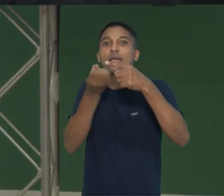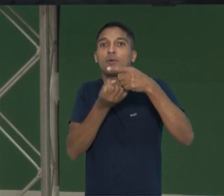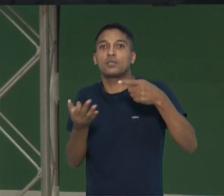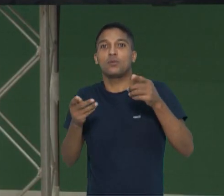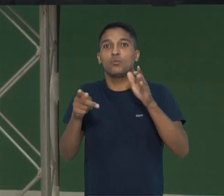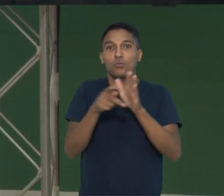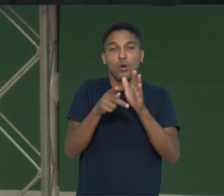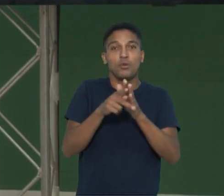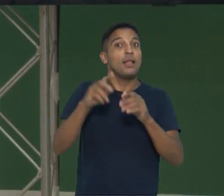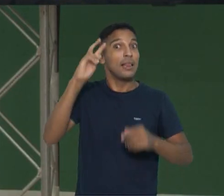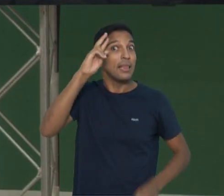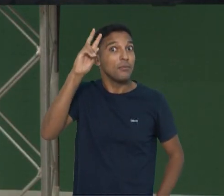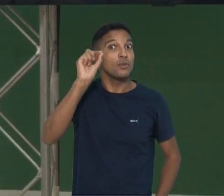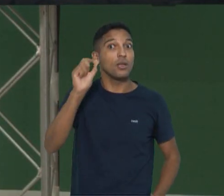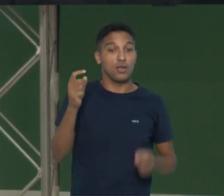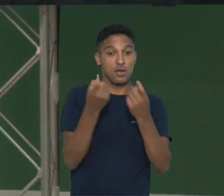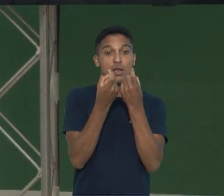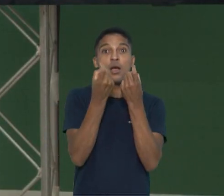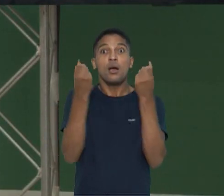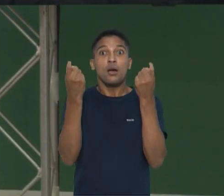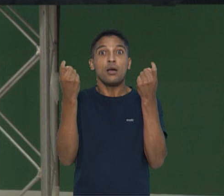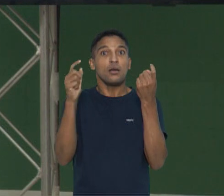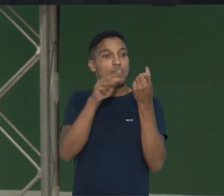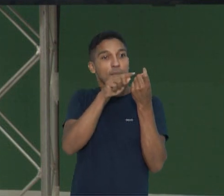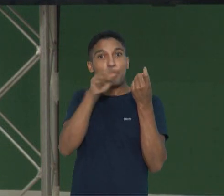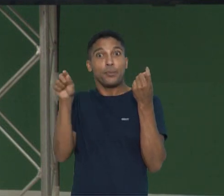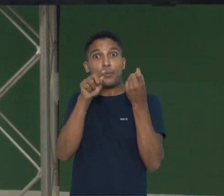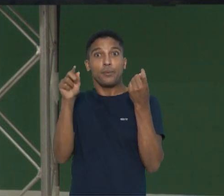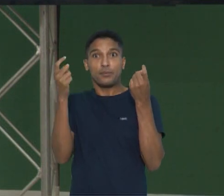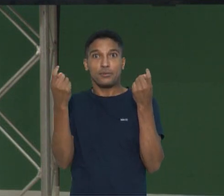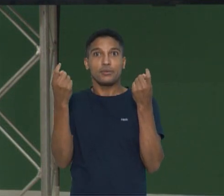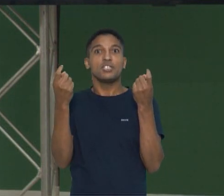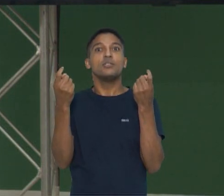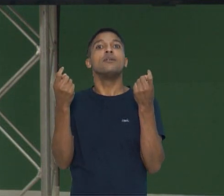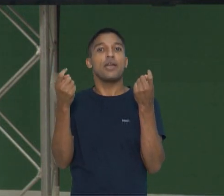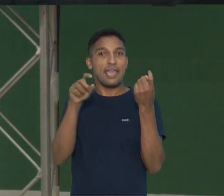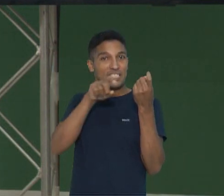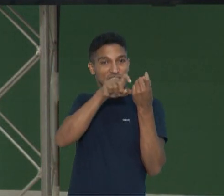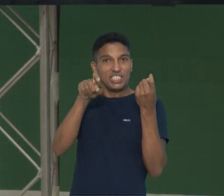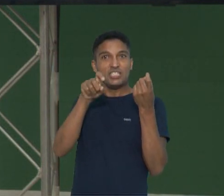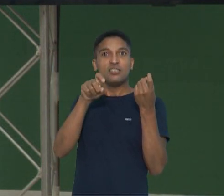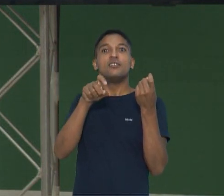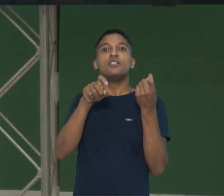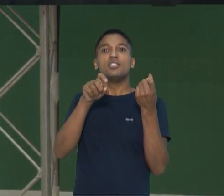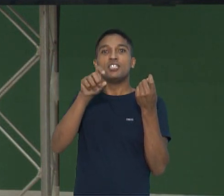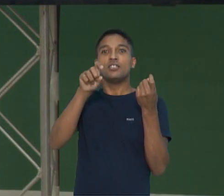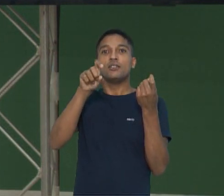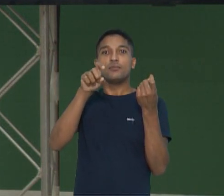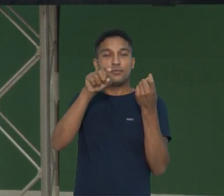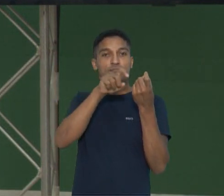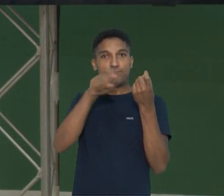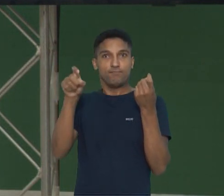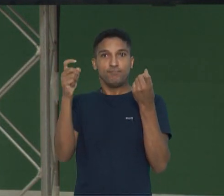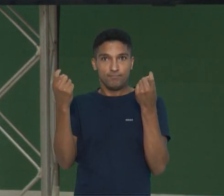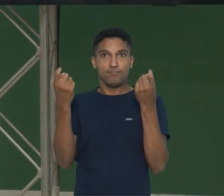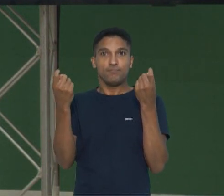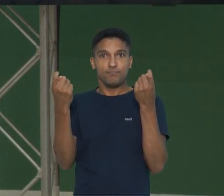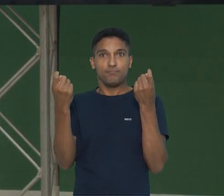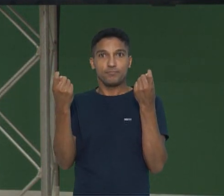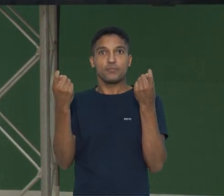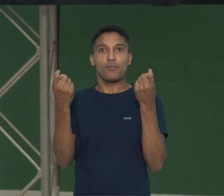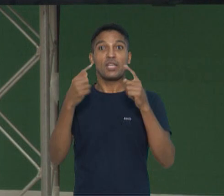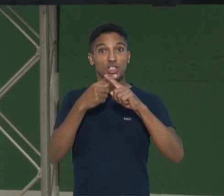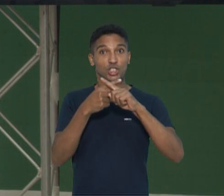o eixo X. Deixei aqui para vocês anotadinhos os valores de B e de A. B ao quadrado é 4, A